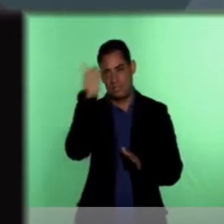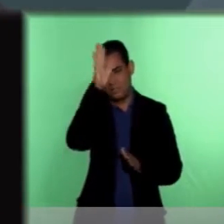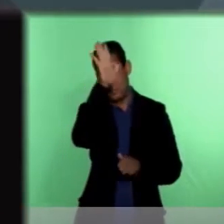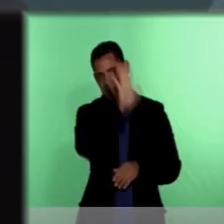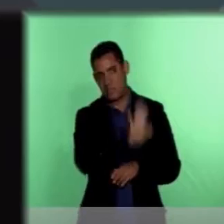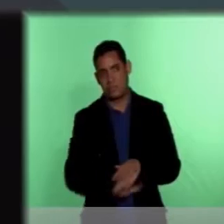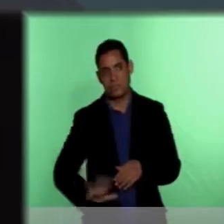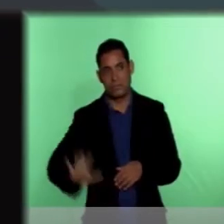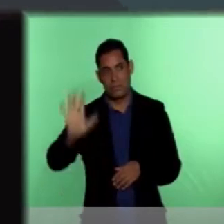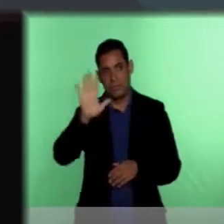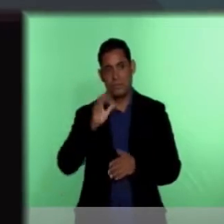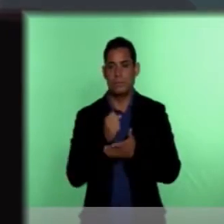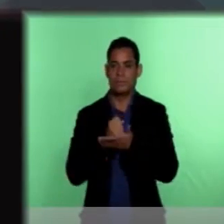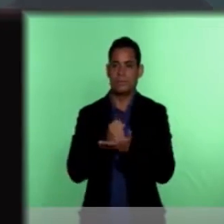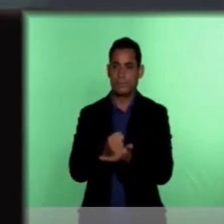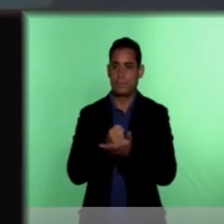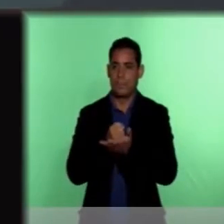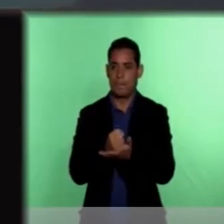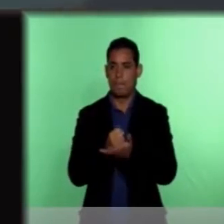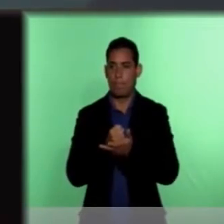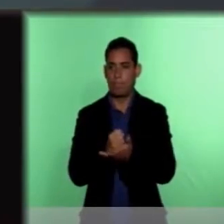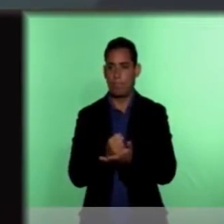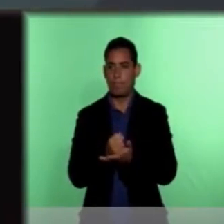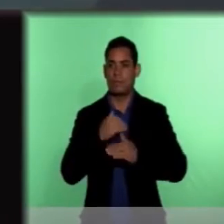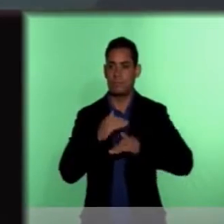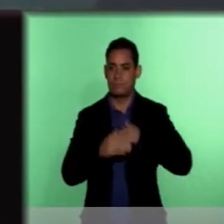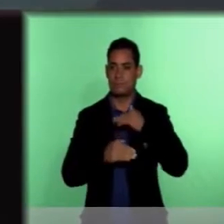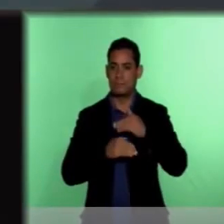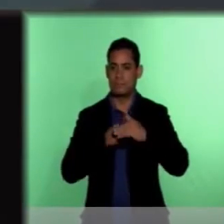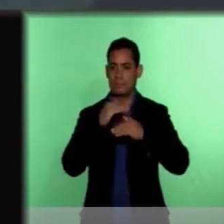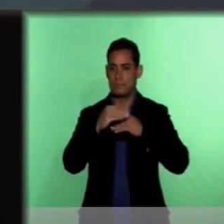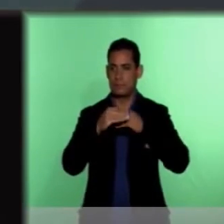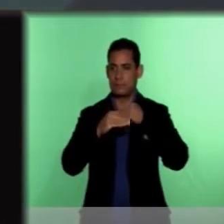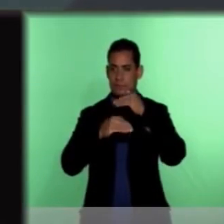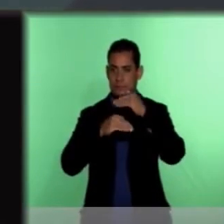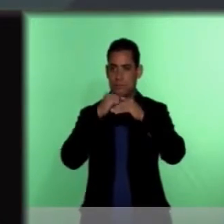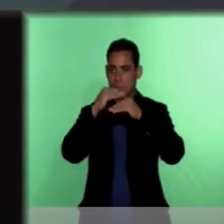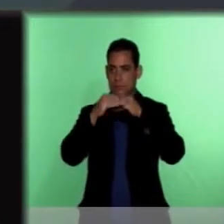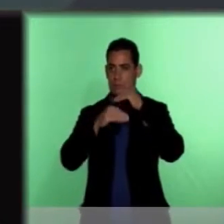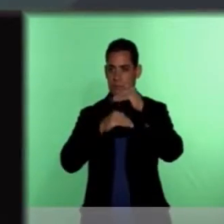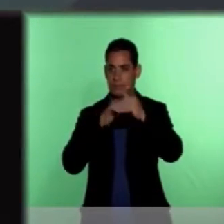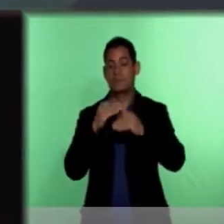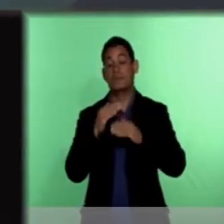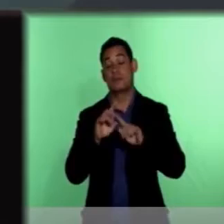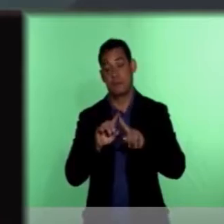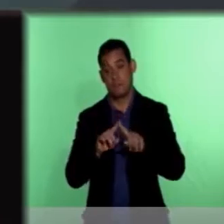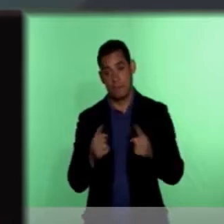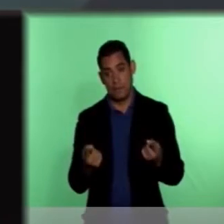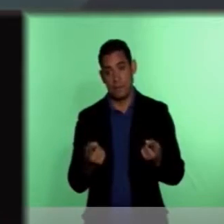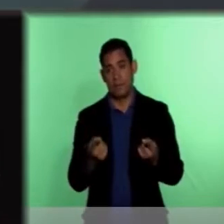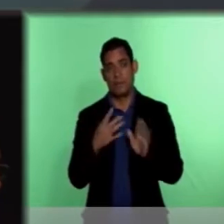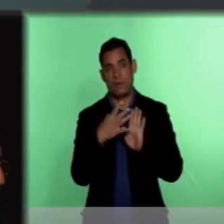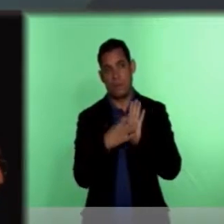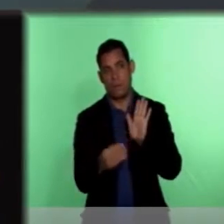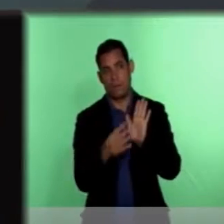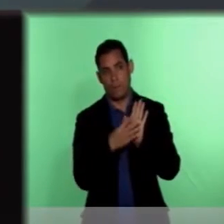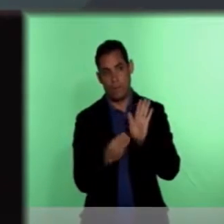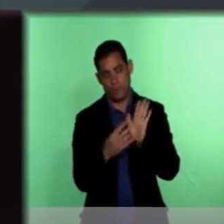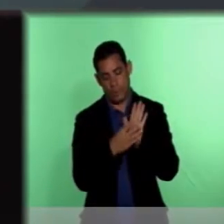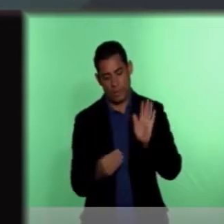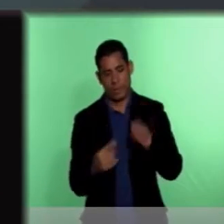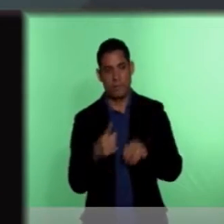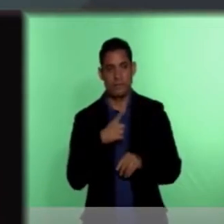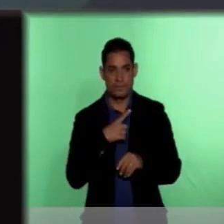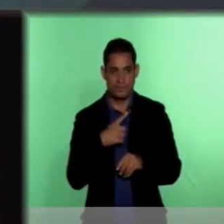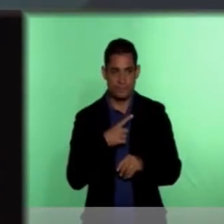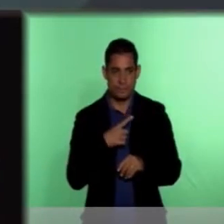existe apoio a esse sistema de ensino, mas começa a crescer fortemente a resistência a esse modelo de ensino. O